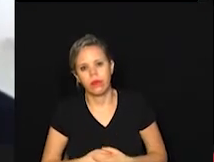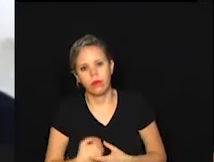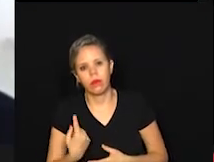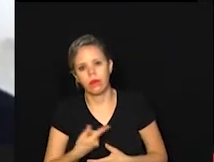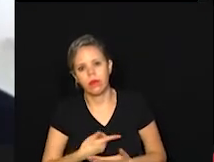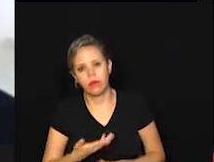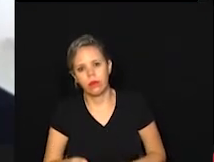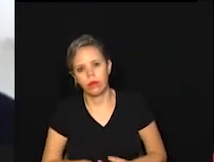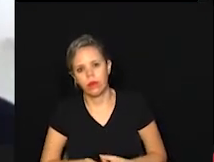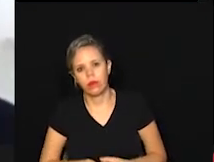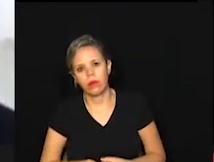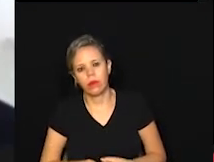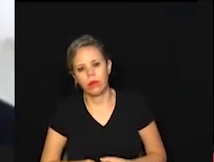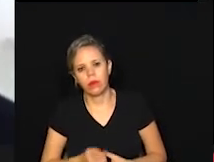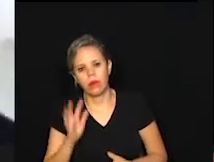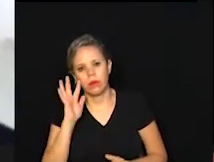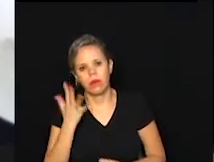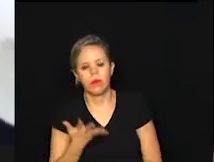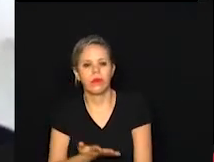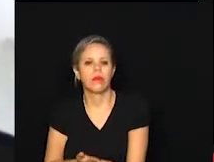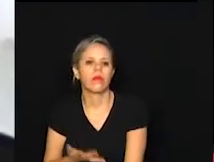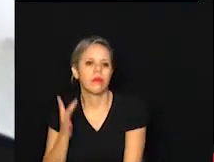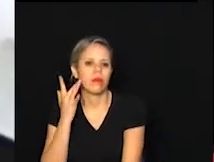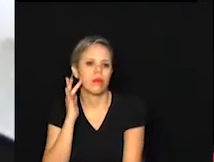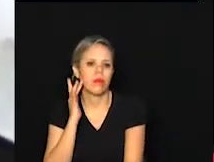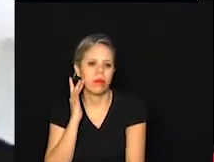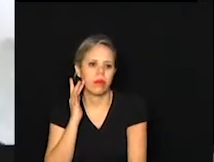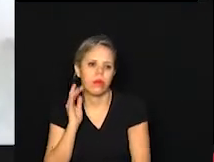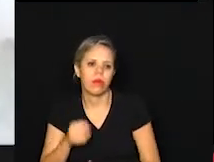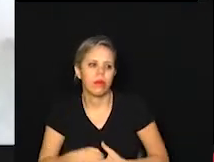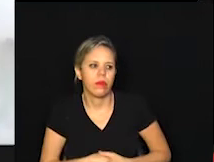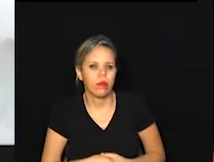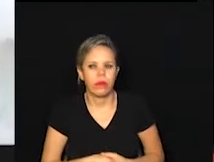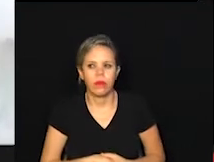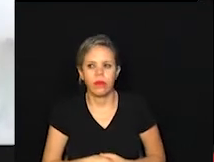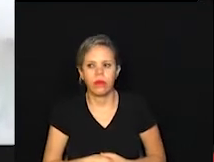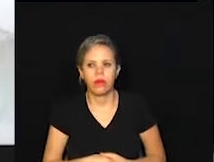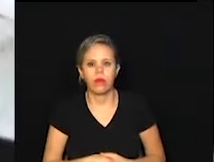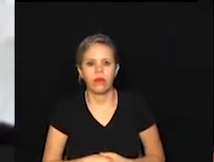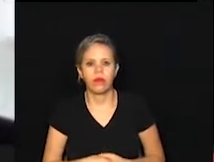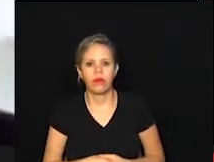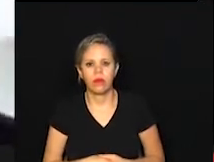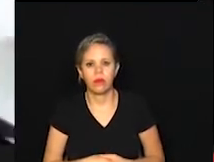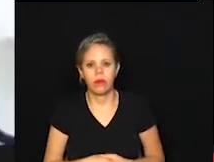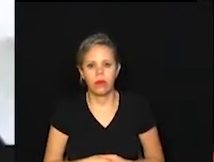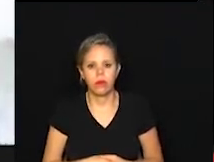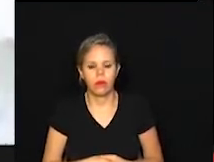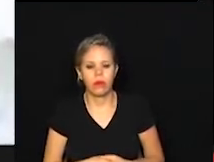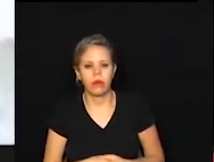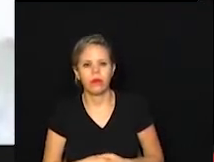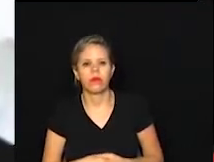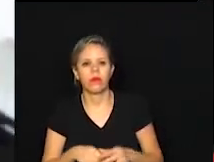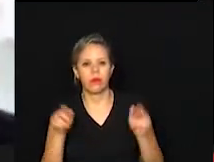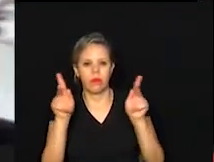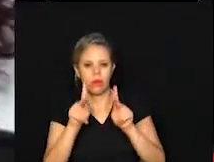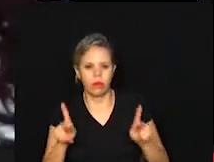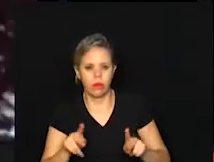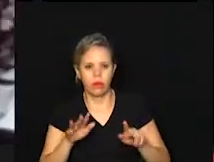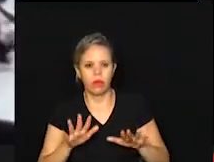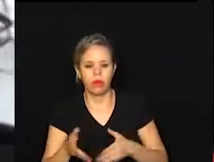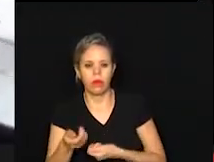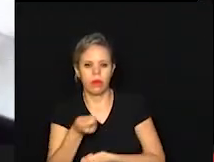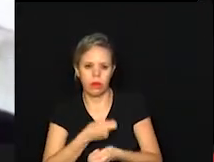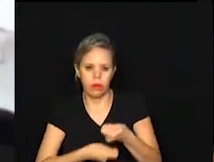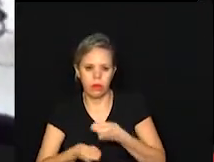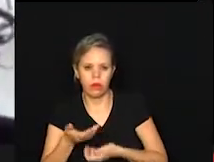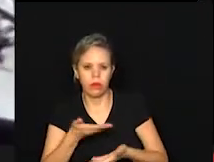nós. Resolvendo isso, eu acho que é uma questão que pacifica aí o